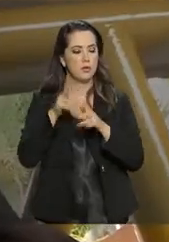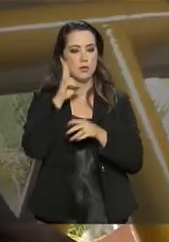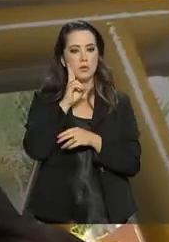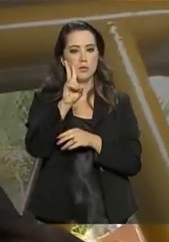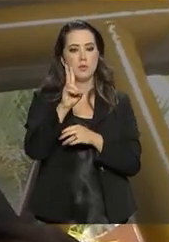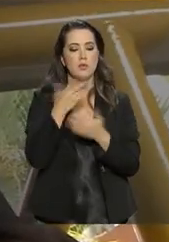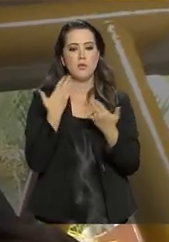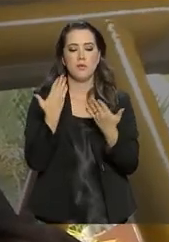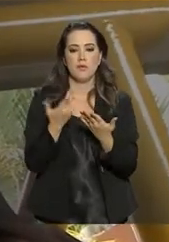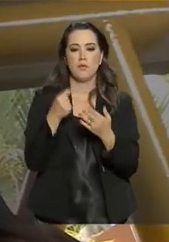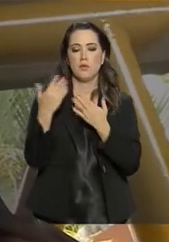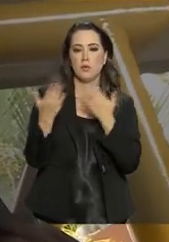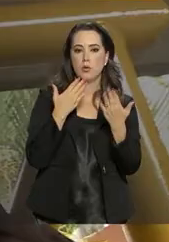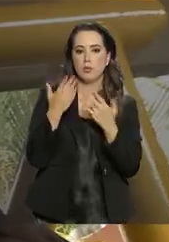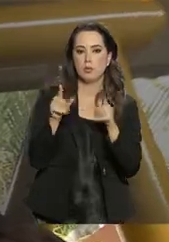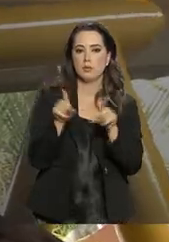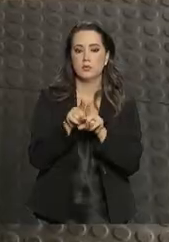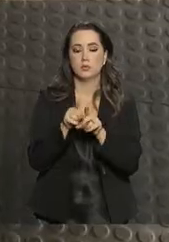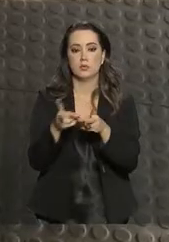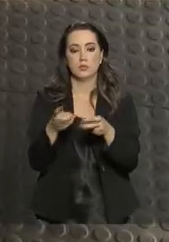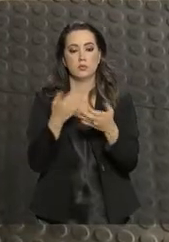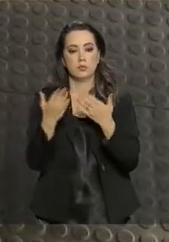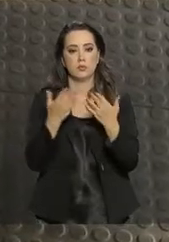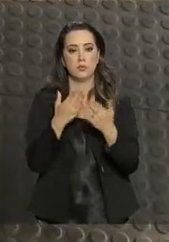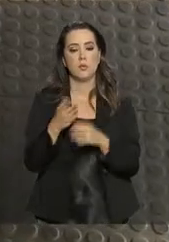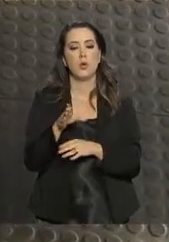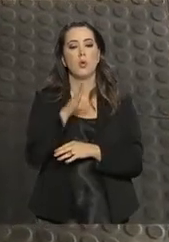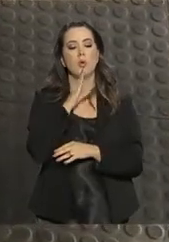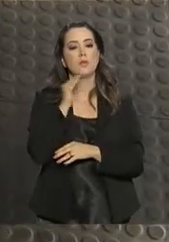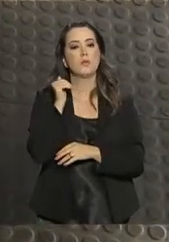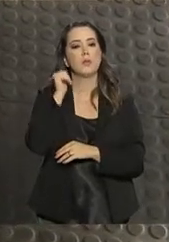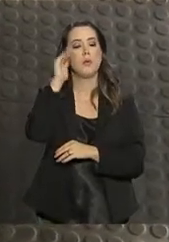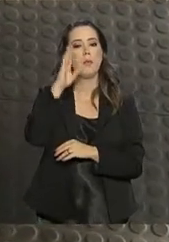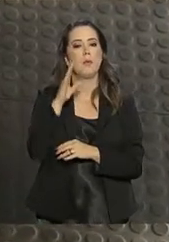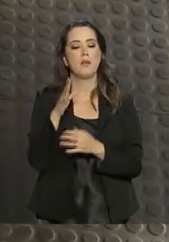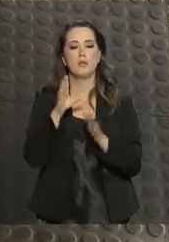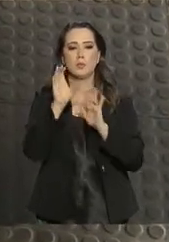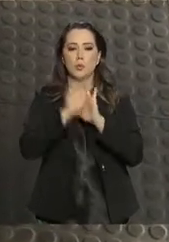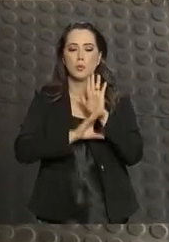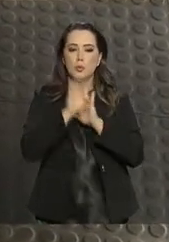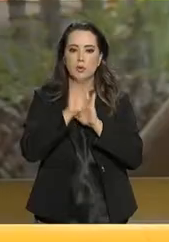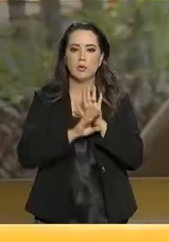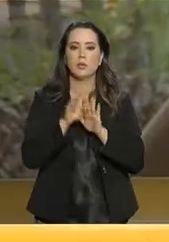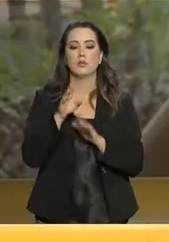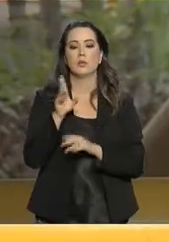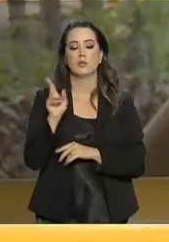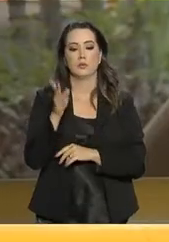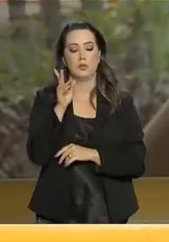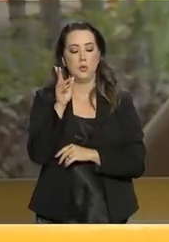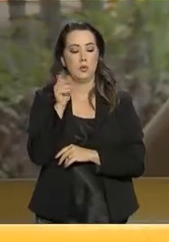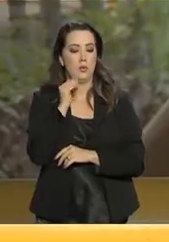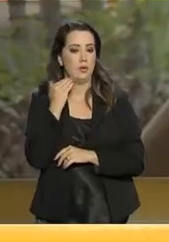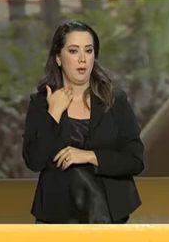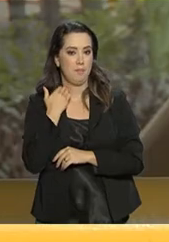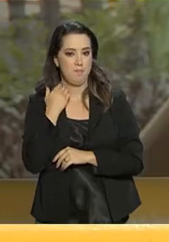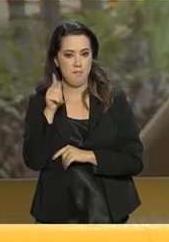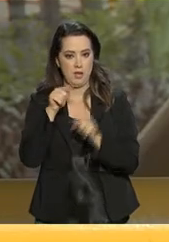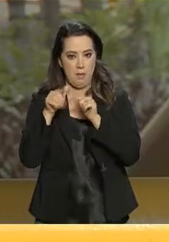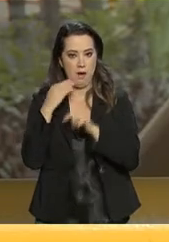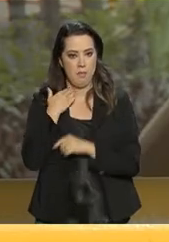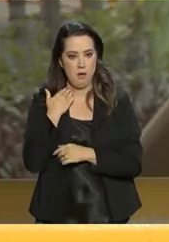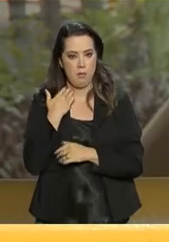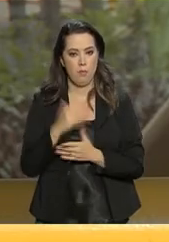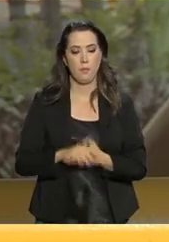feito online pela escola do trabalhador um conhecimento a mais para o currículo da bancária eu achei um